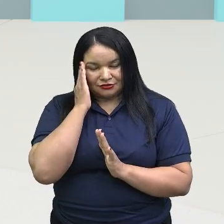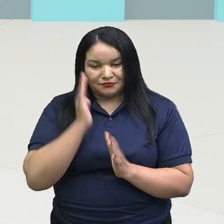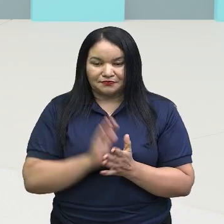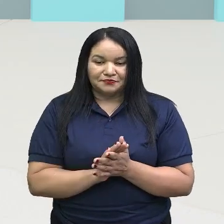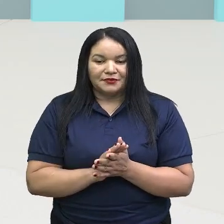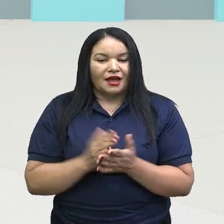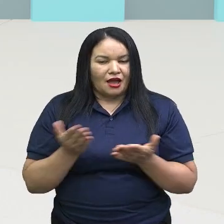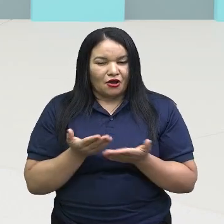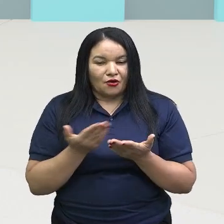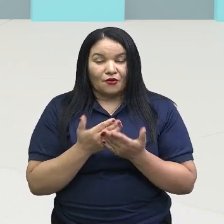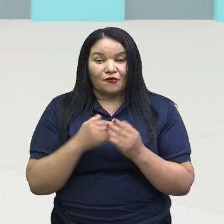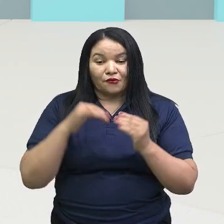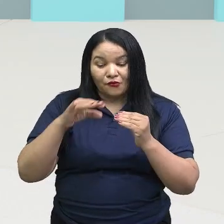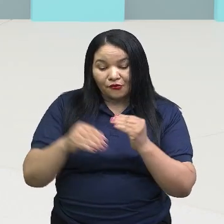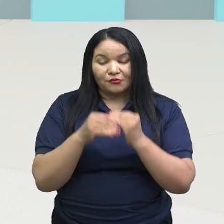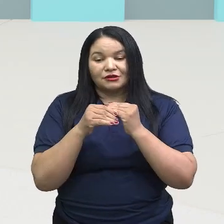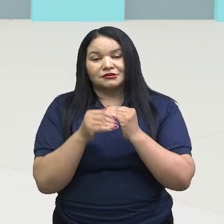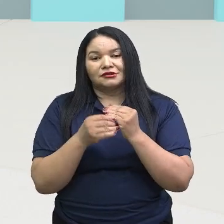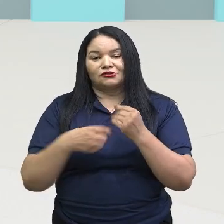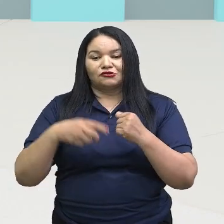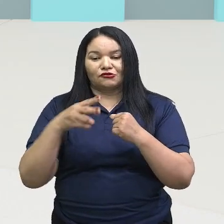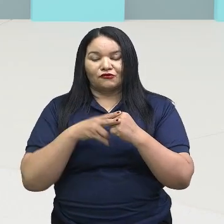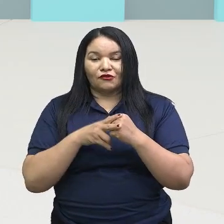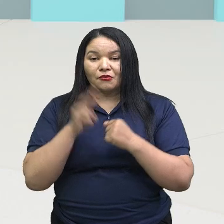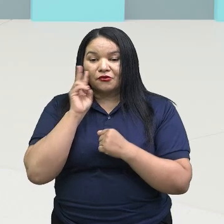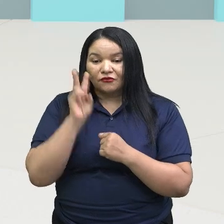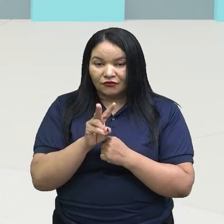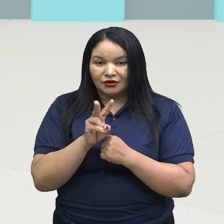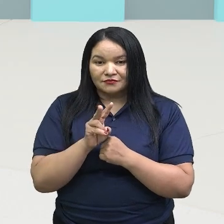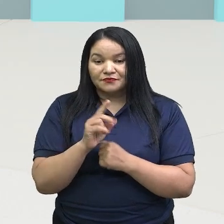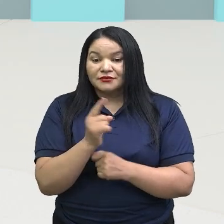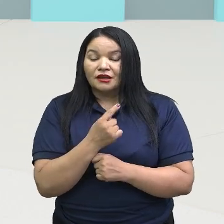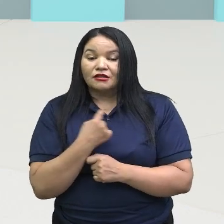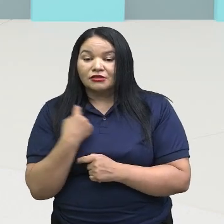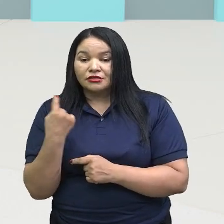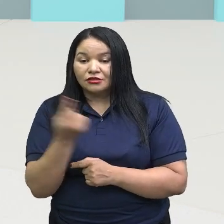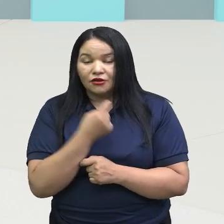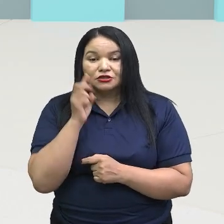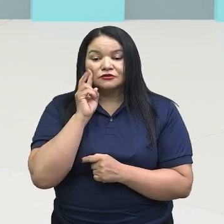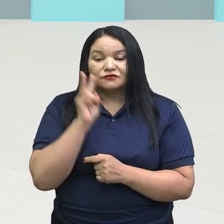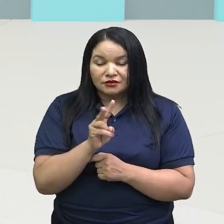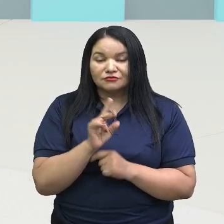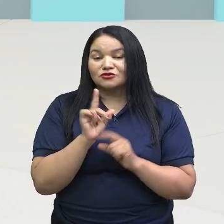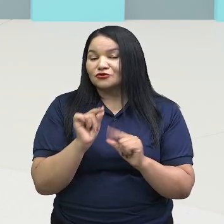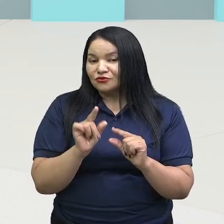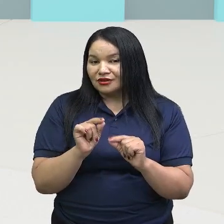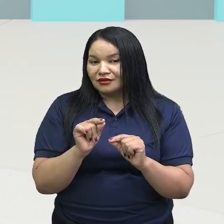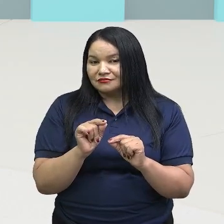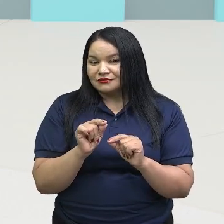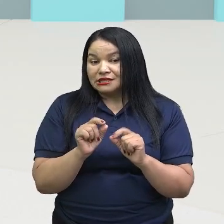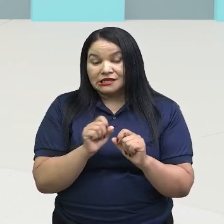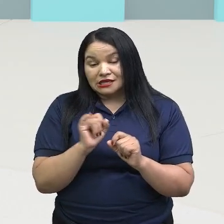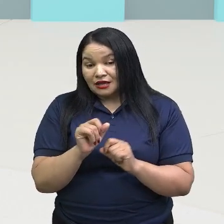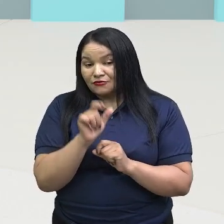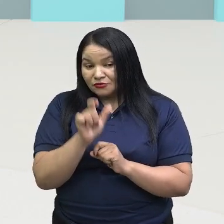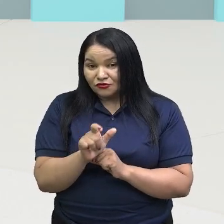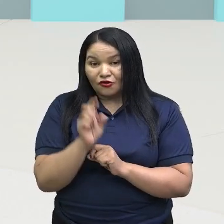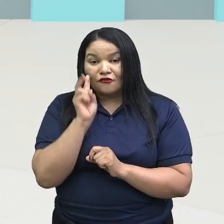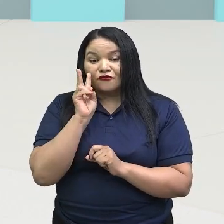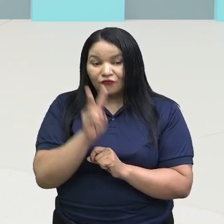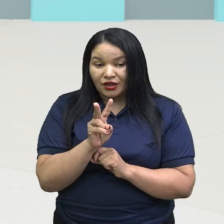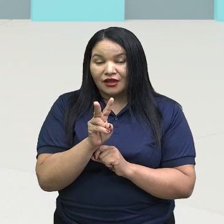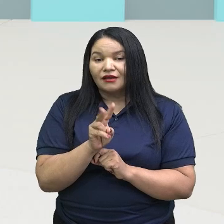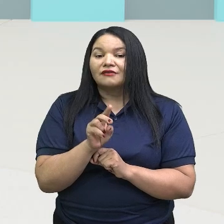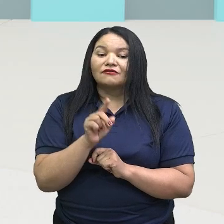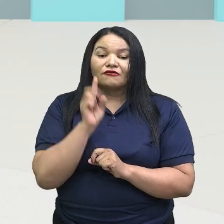está completando o verbo ver. Nós vimos o quê? Quem vê, vê algo, não